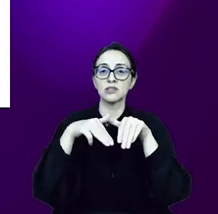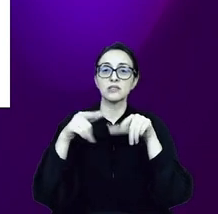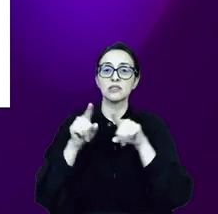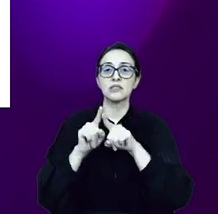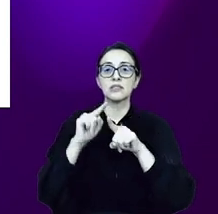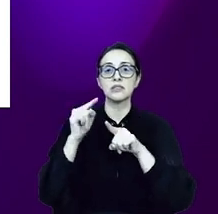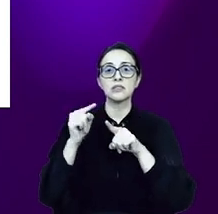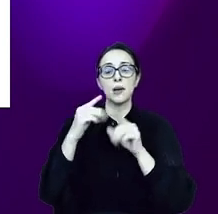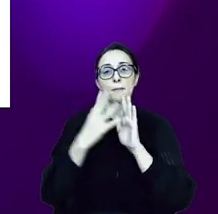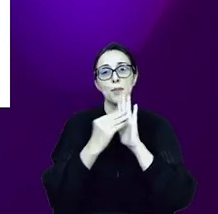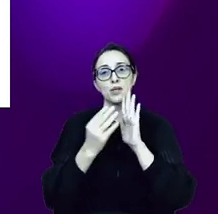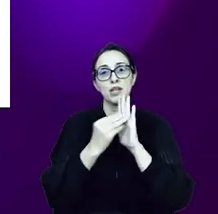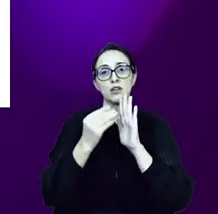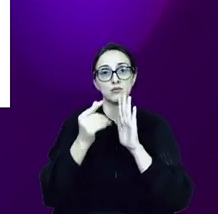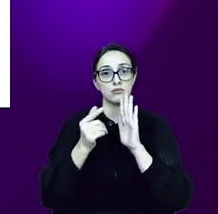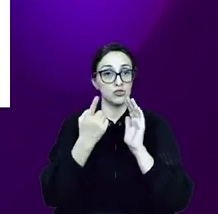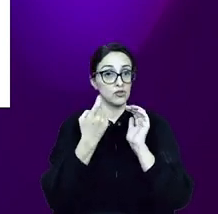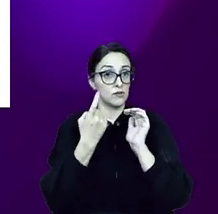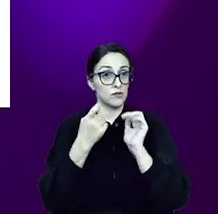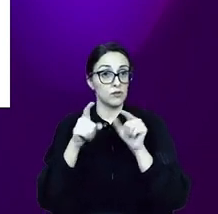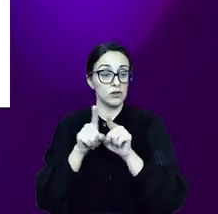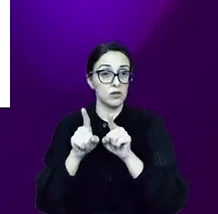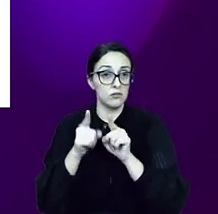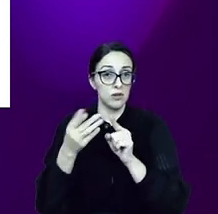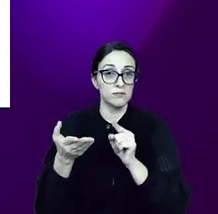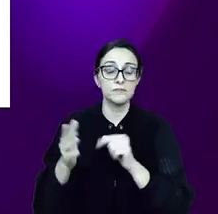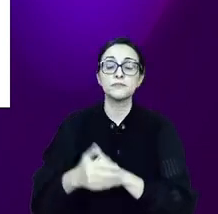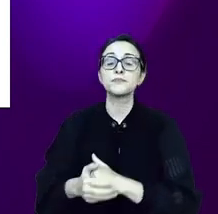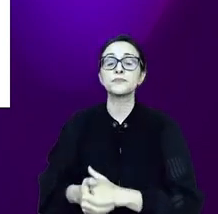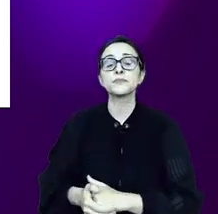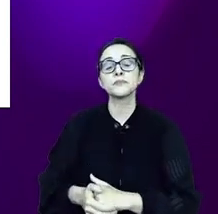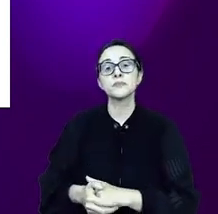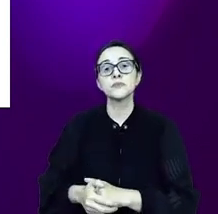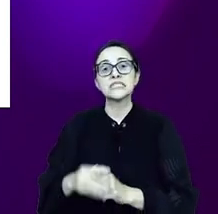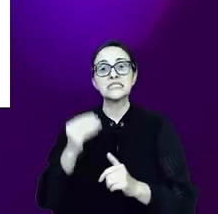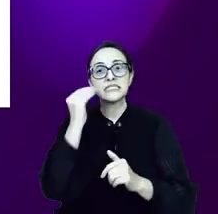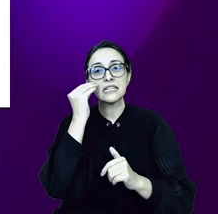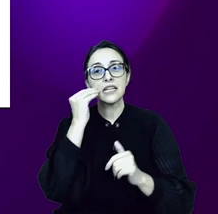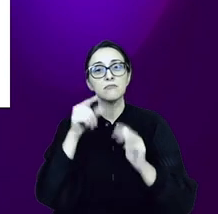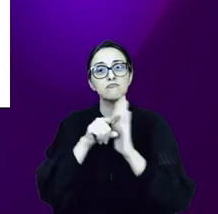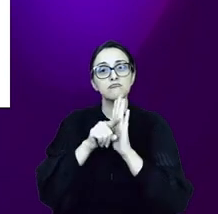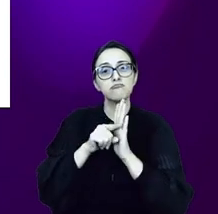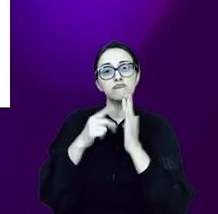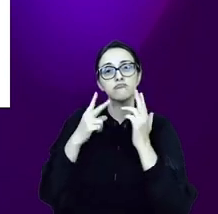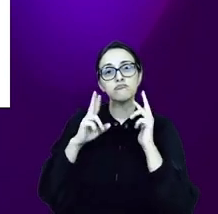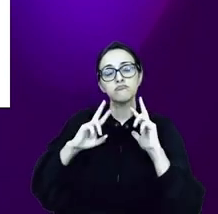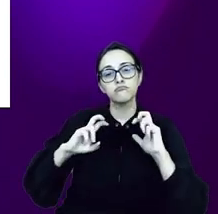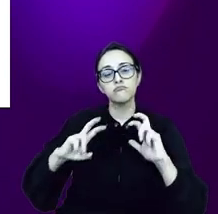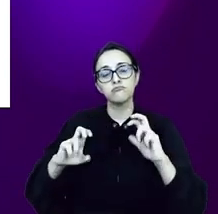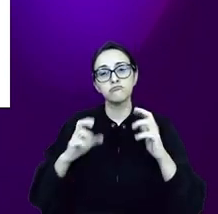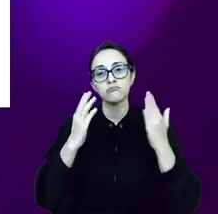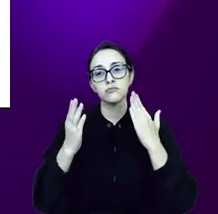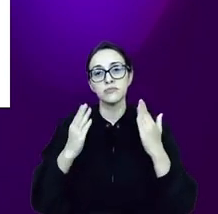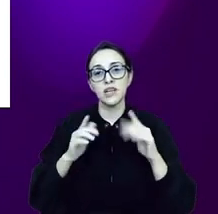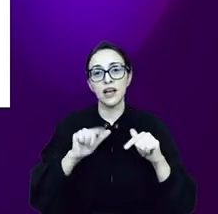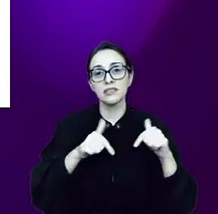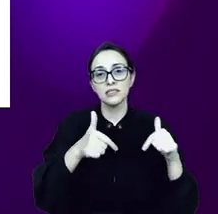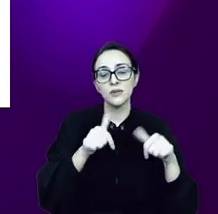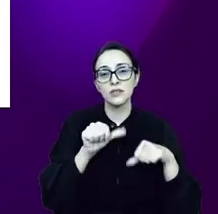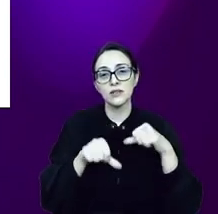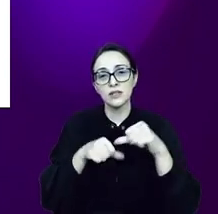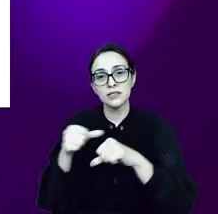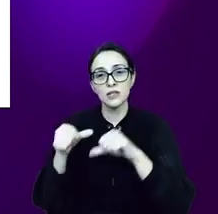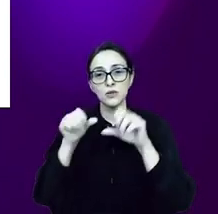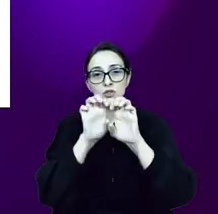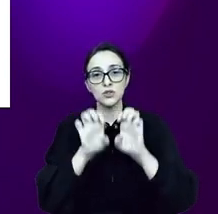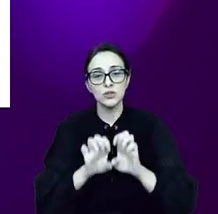em modelos, né, individuais, modelos já vivos, para a gente tentar analisar as relações entre essas alterações